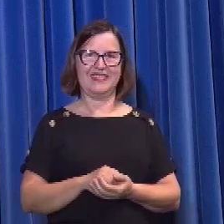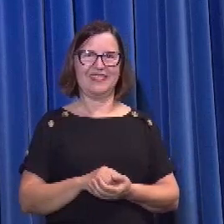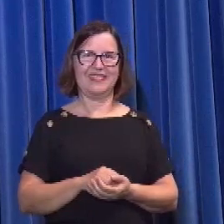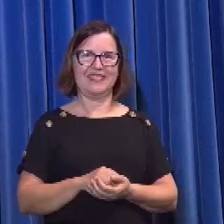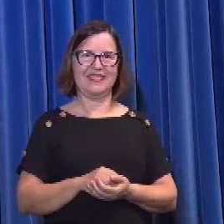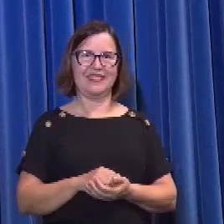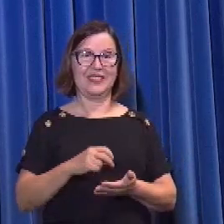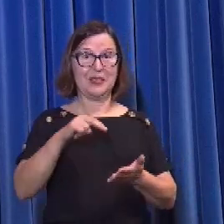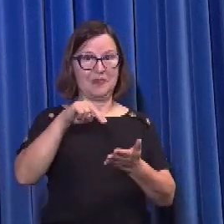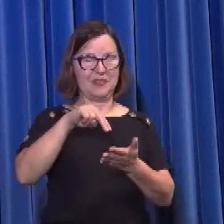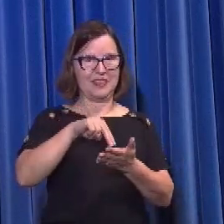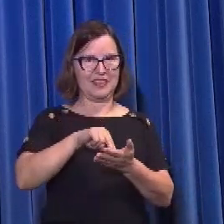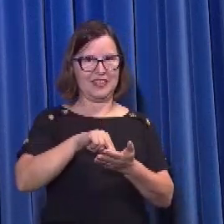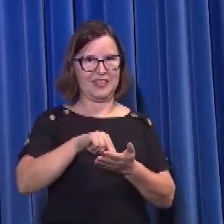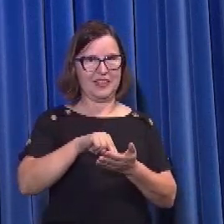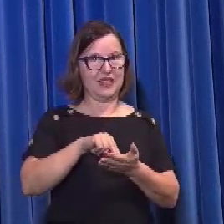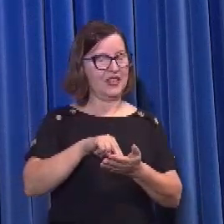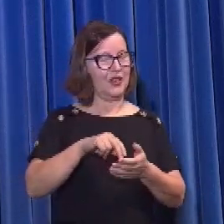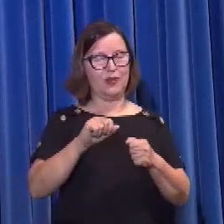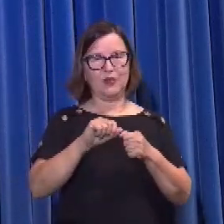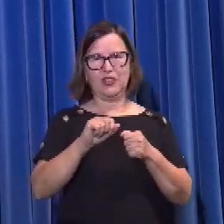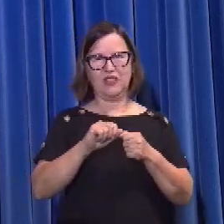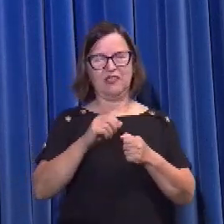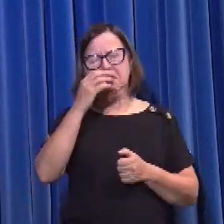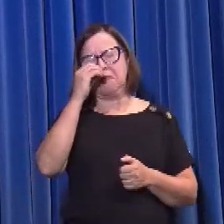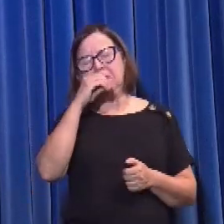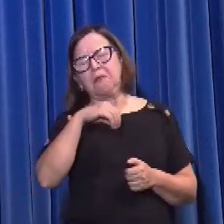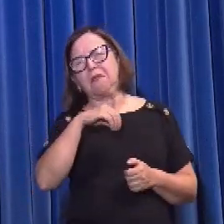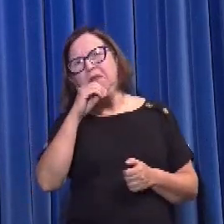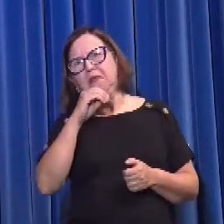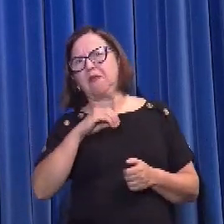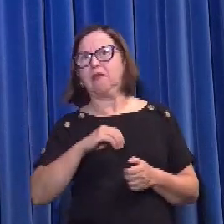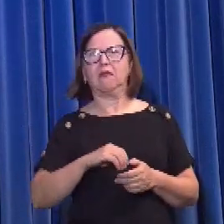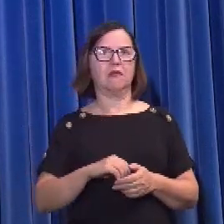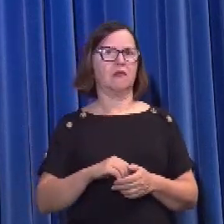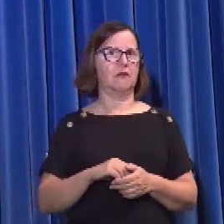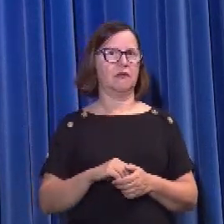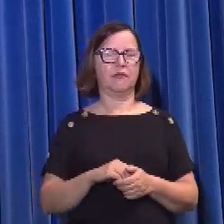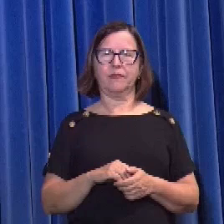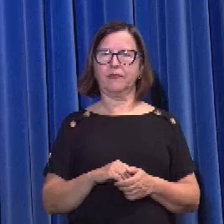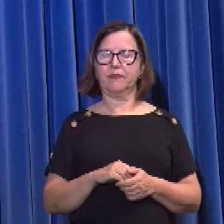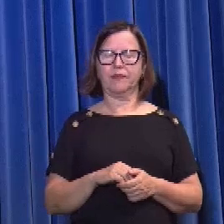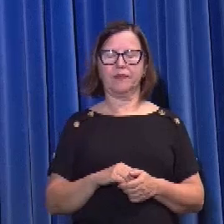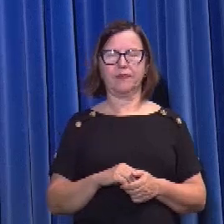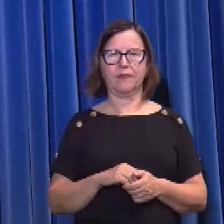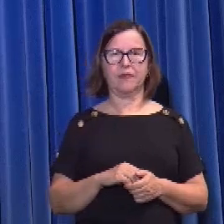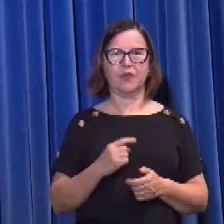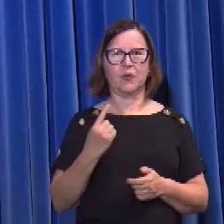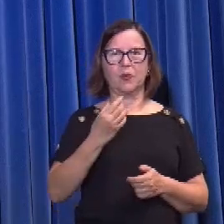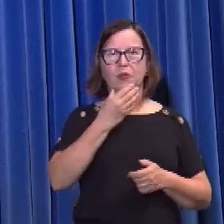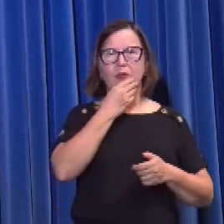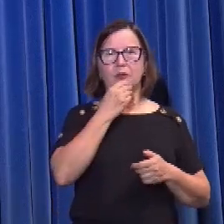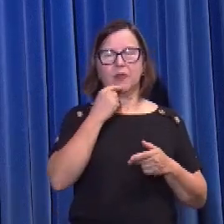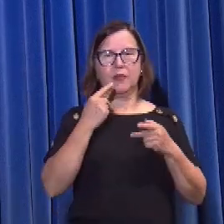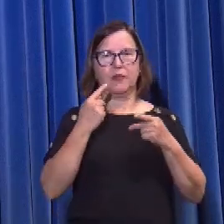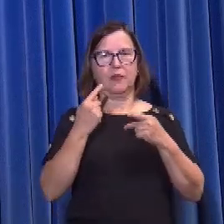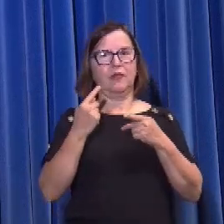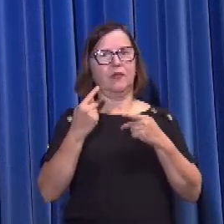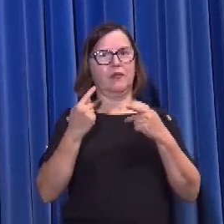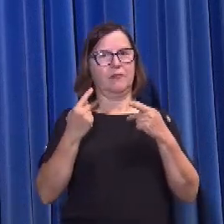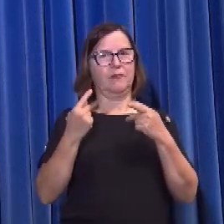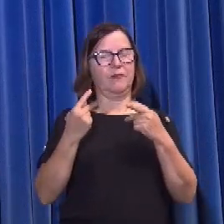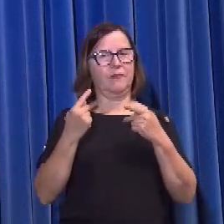A perseverança não nos faz preguiçosos. Calvino disse,